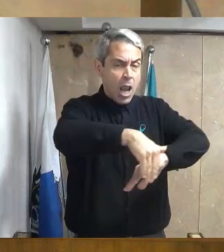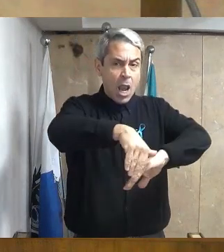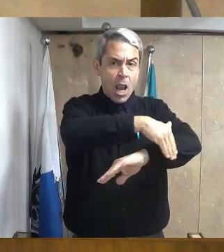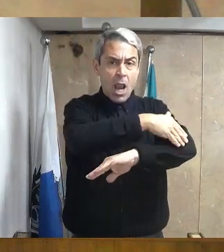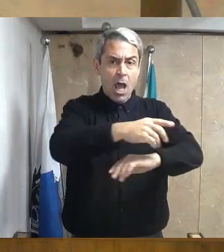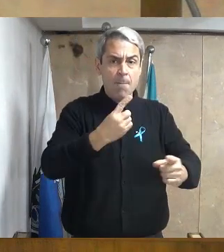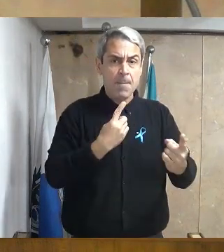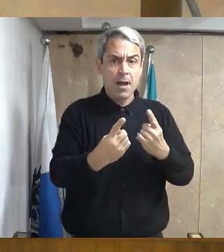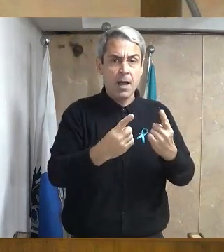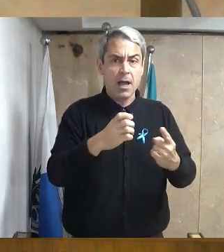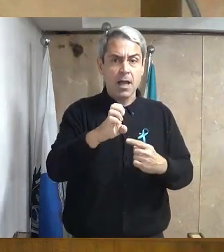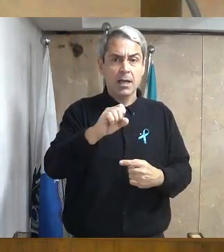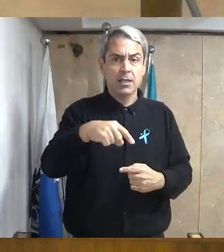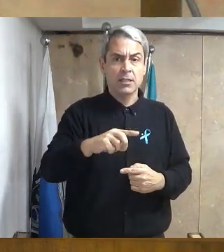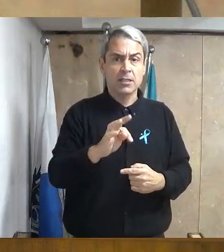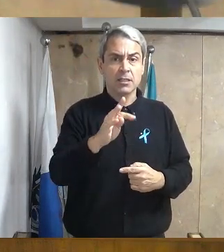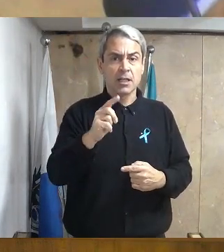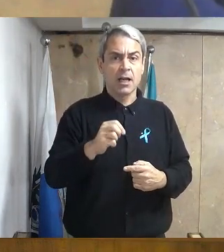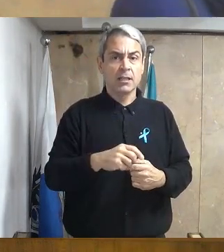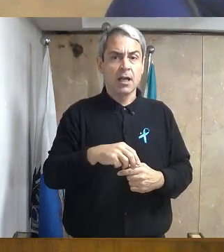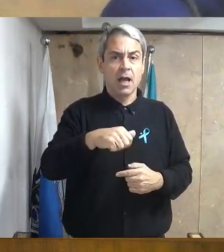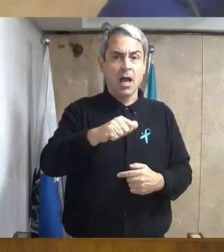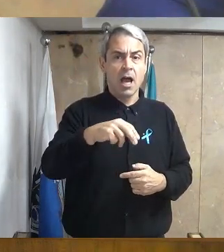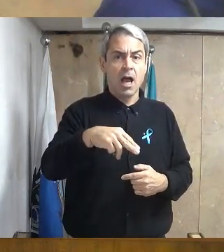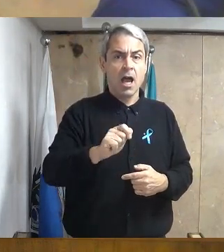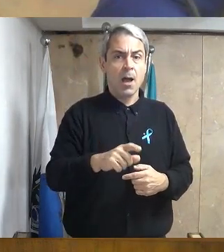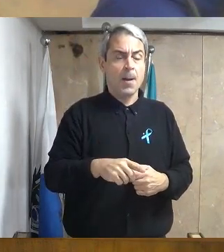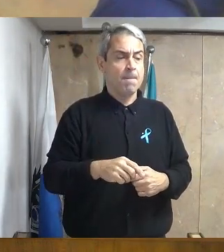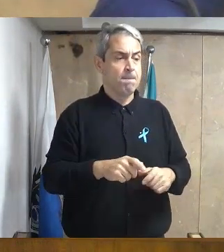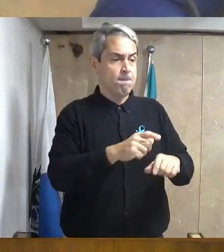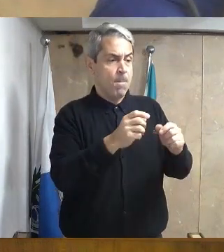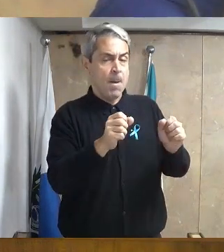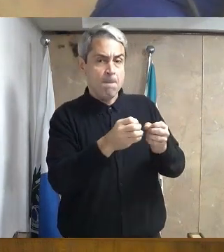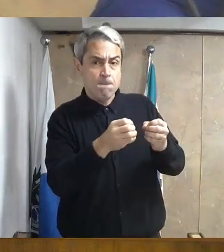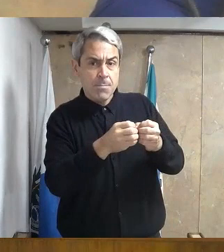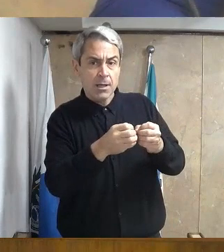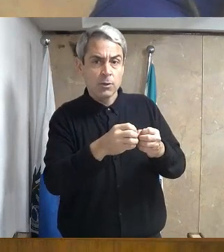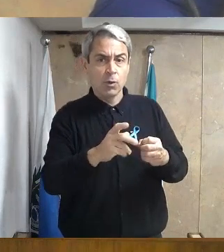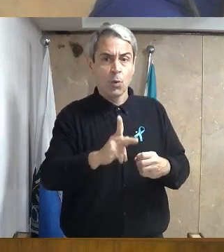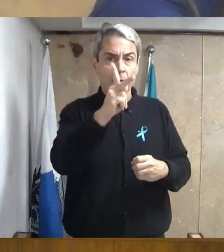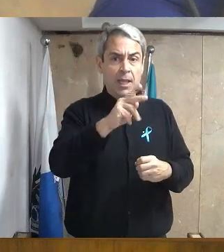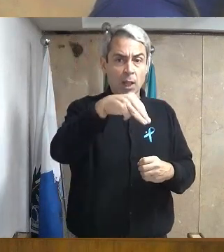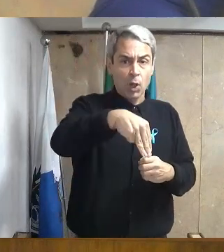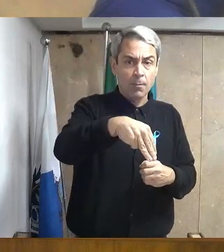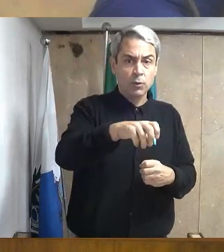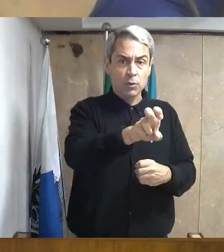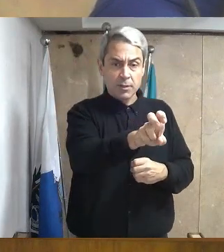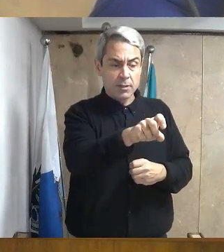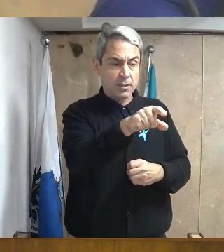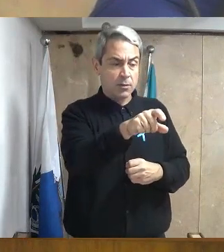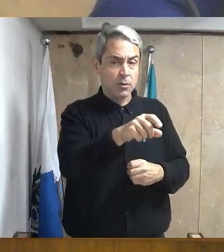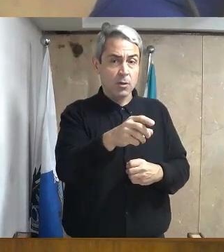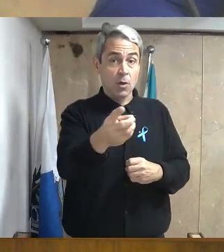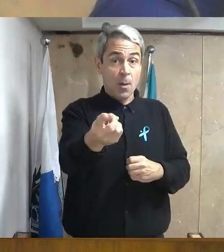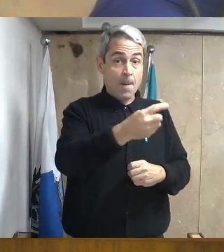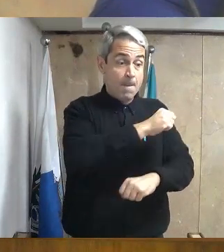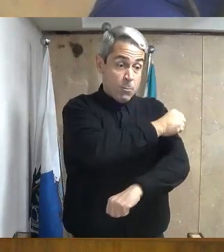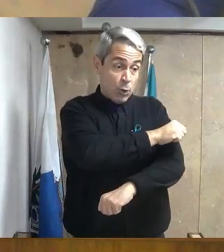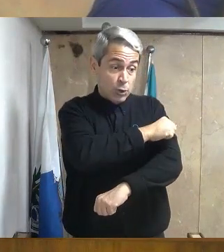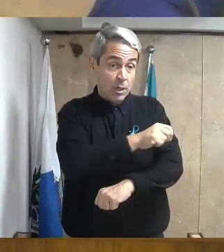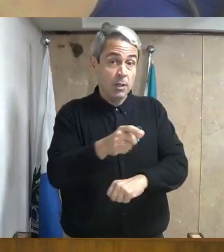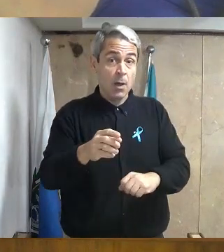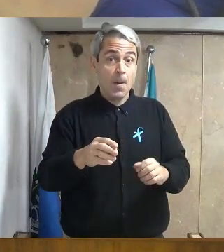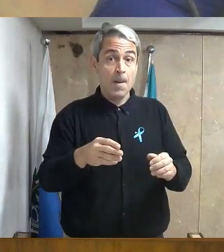Anhangá, localizada na rodovia Rio Magé, altura do quilômetro 5.5, sentido Rio de Janeiro, próximo à